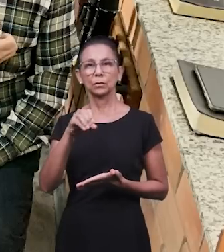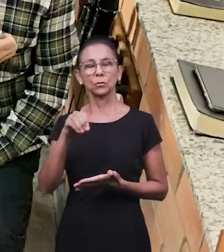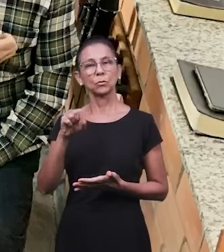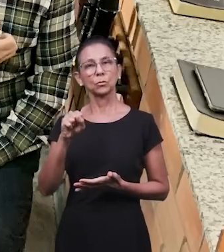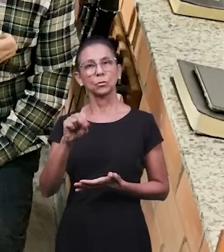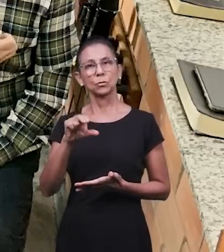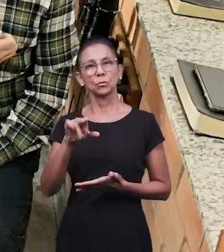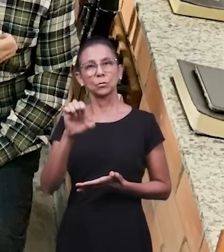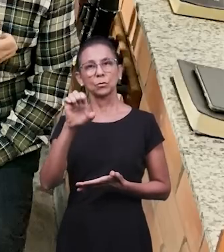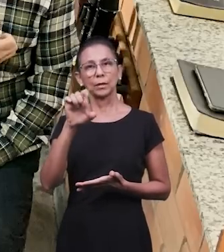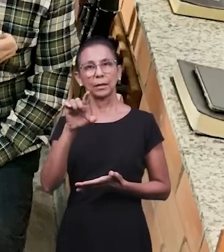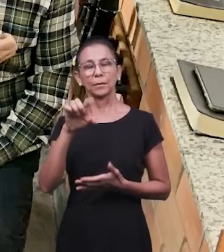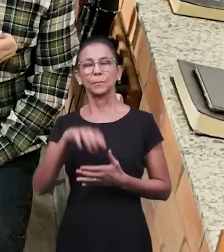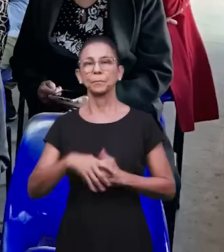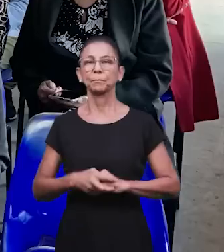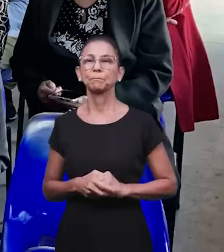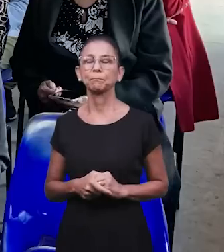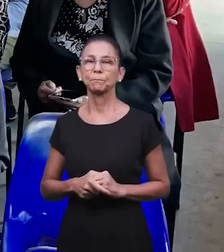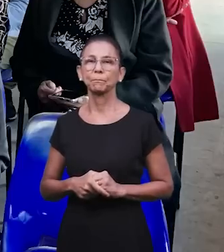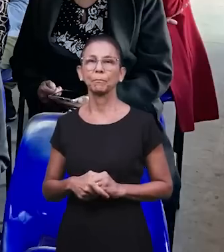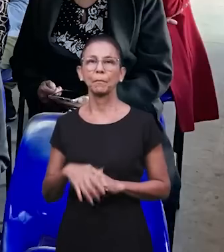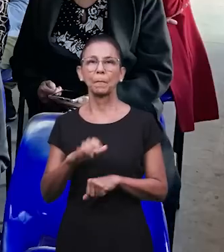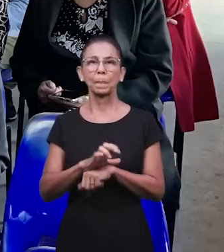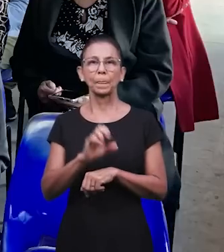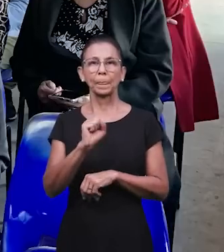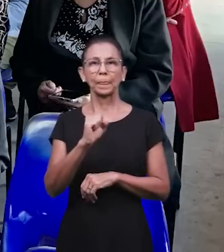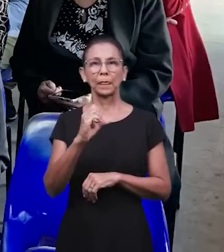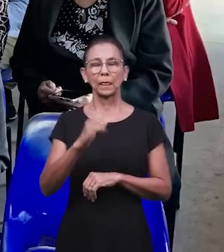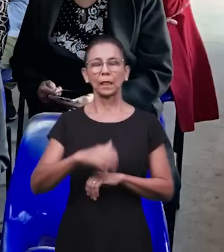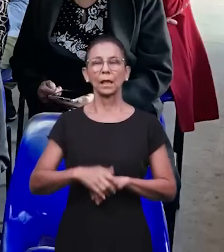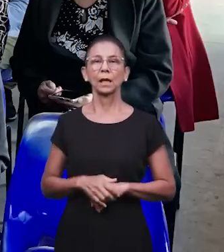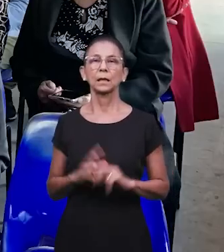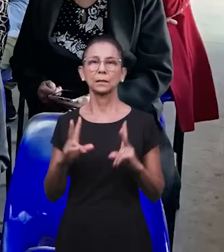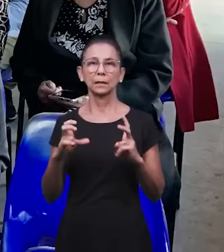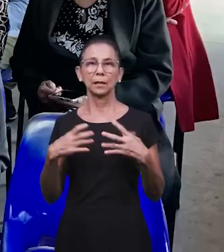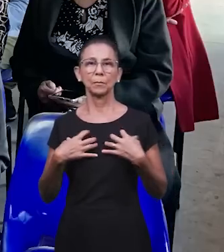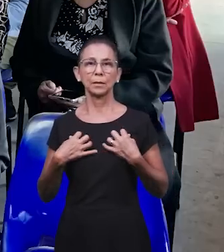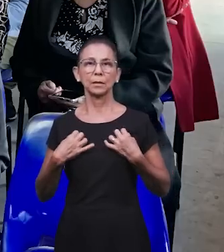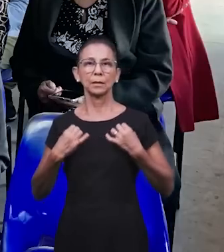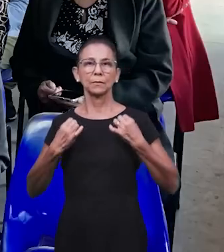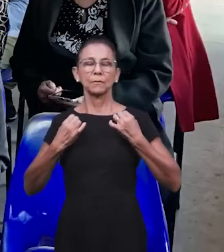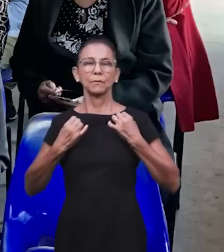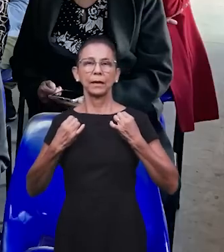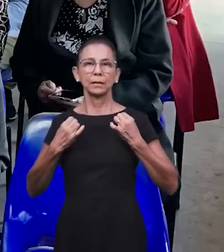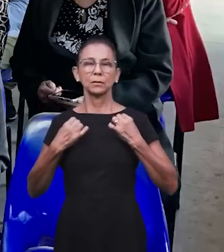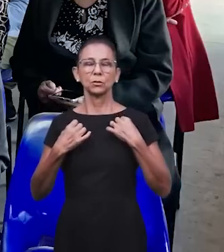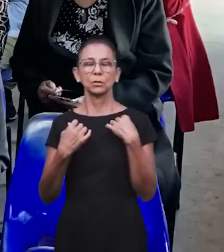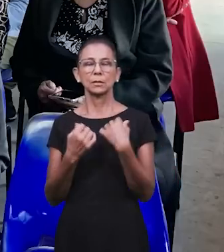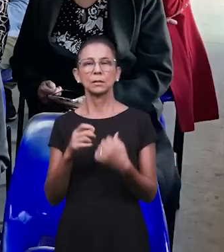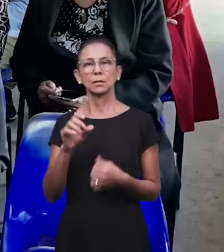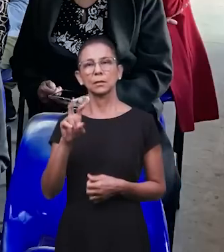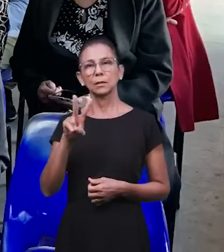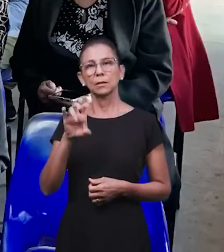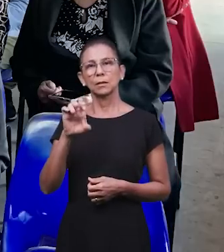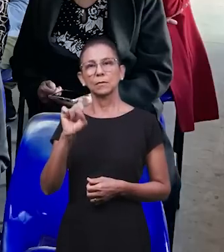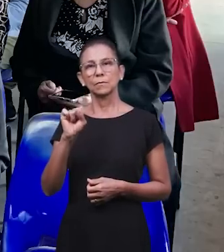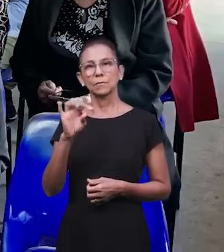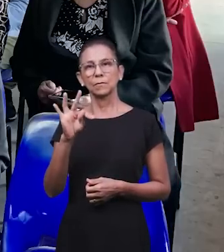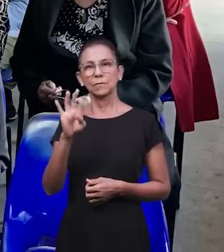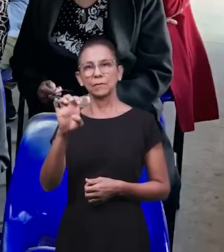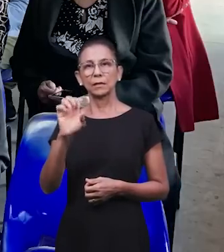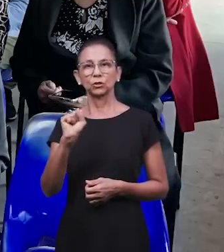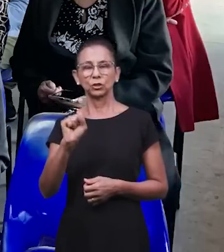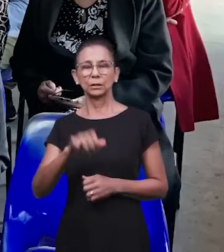Catarina, que trouxe a aula com o tema As Vestes. A aula foi marcada pela ação do Espírito Santo na vida